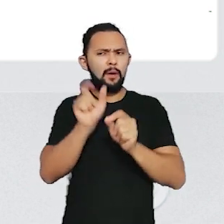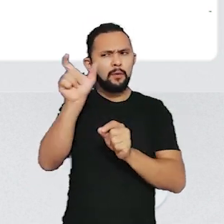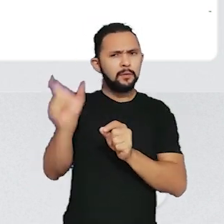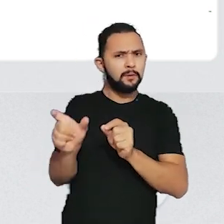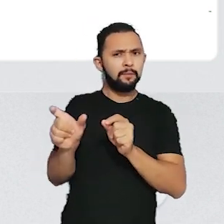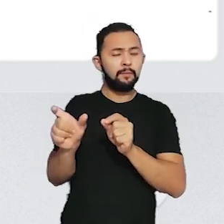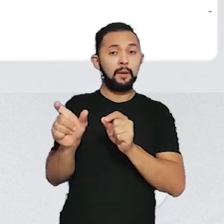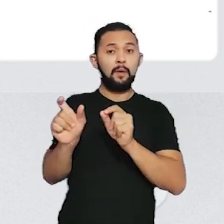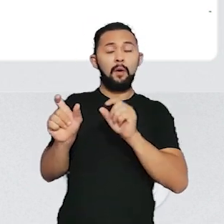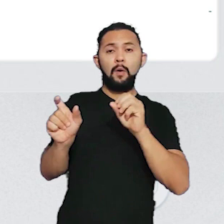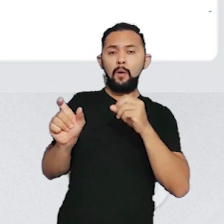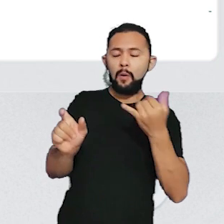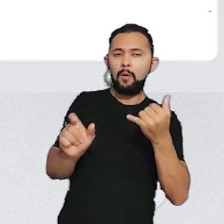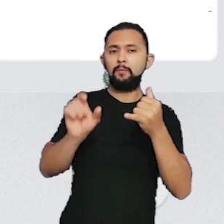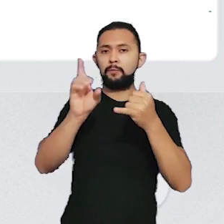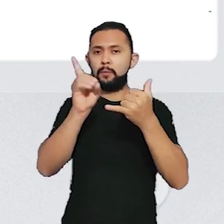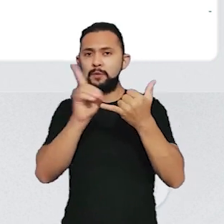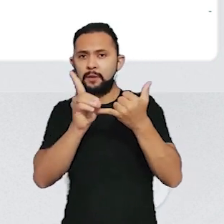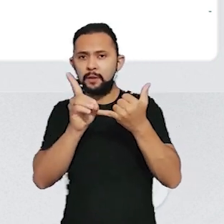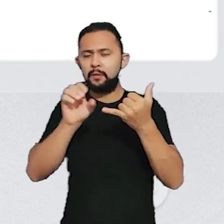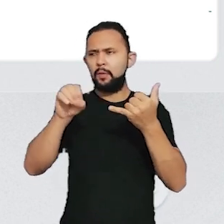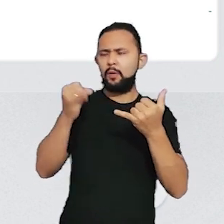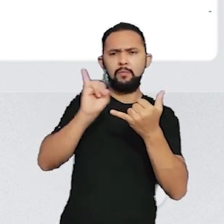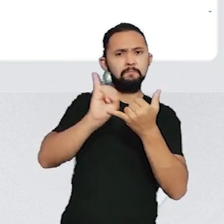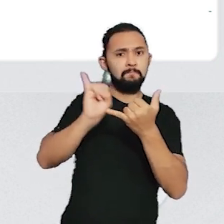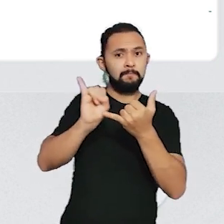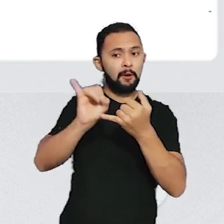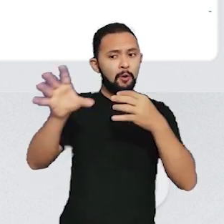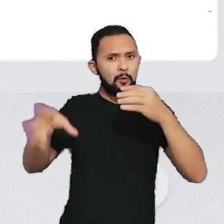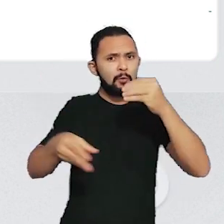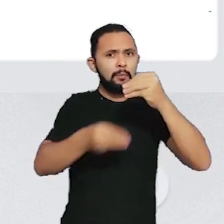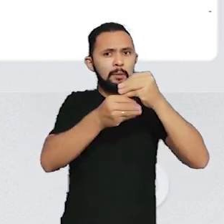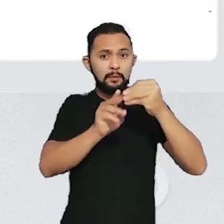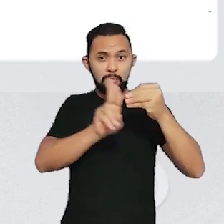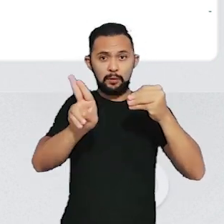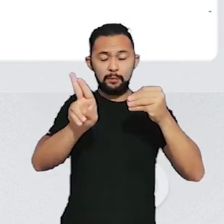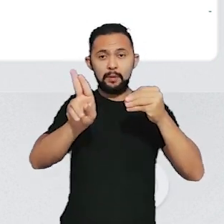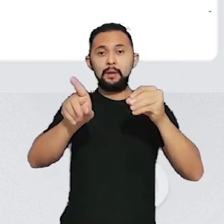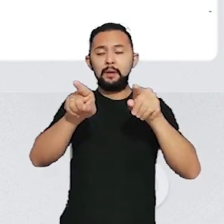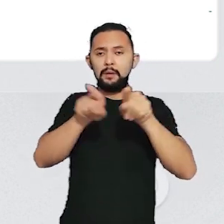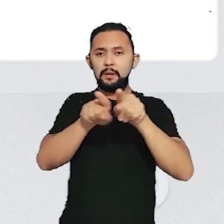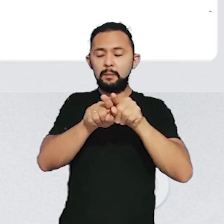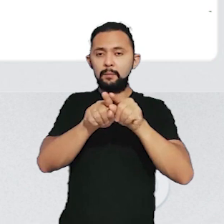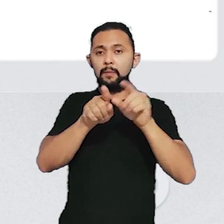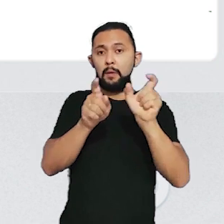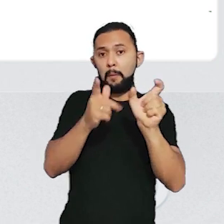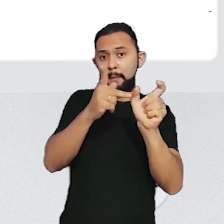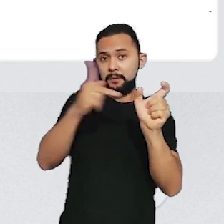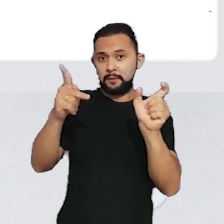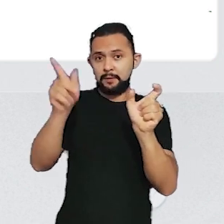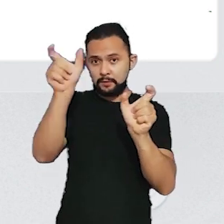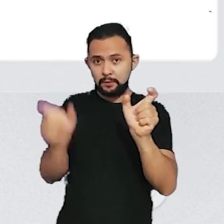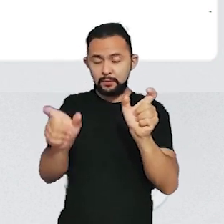o objeto direto, é o objeto indireto, é o complemento nominal, é o predicativo do sujeito e é o aposto. Então, essas